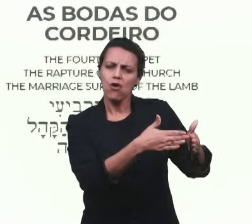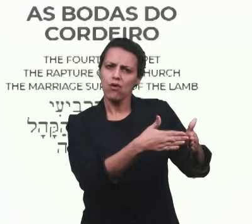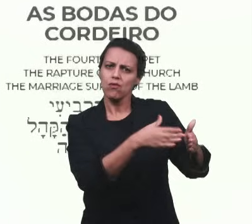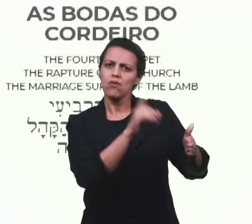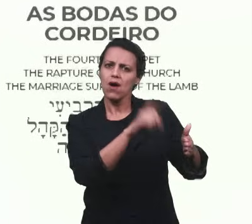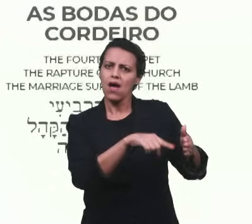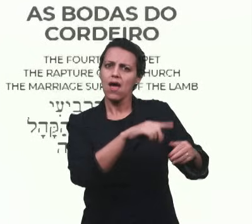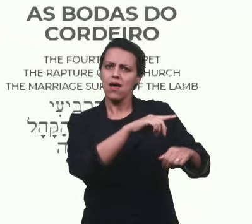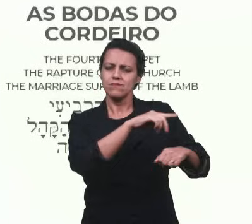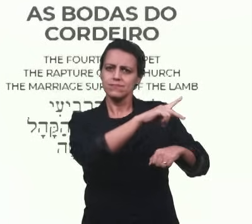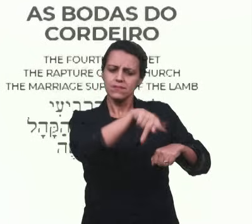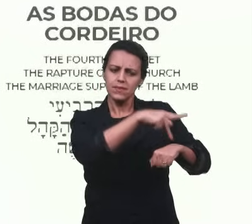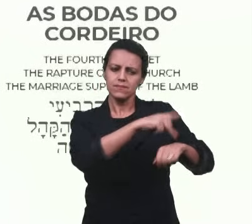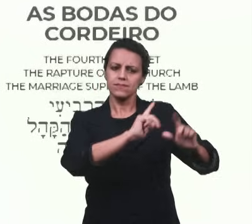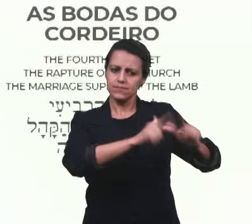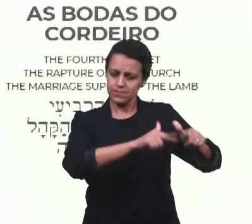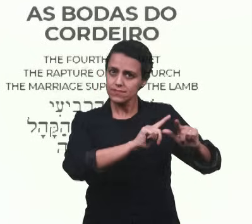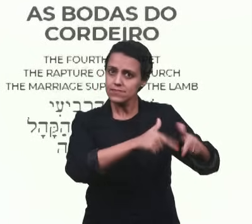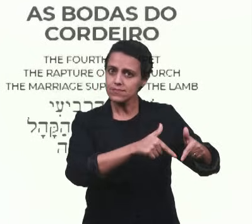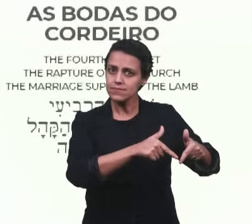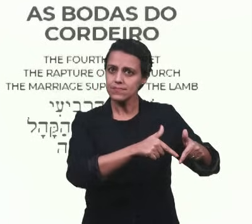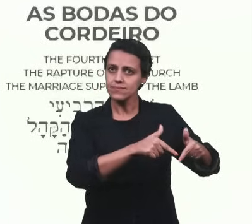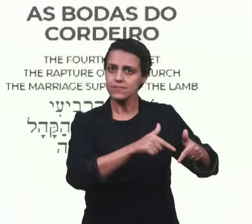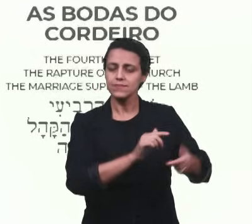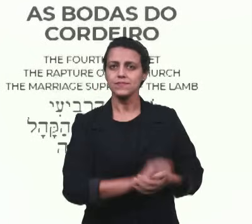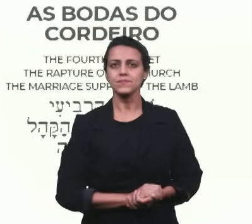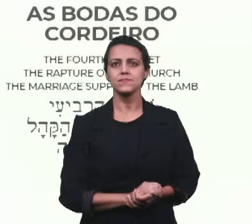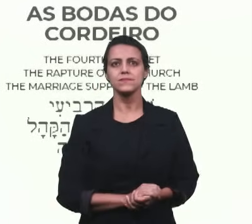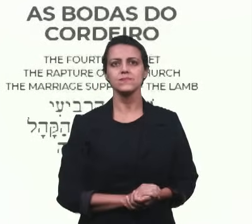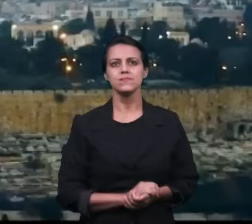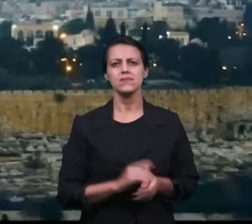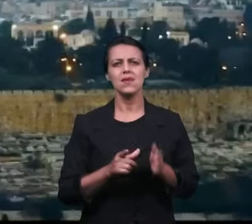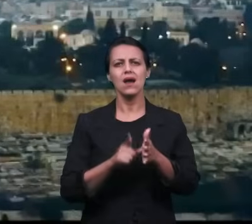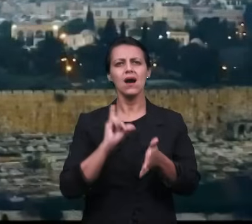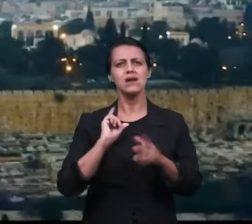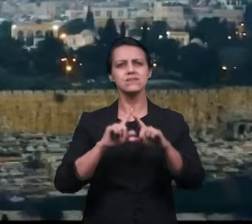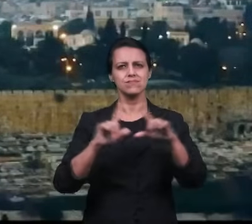começar antes, pode botar o painel que estava antes,